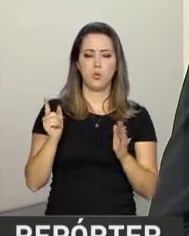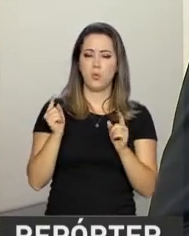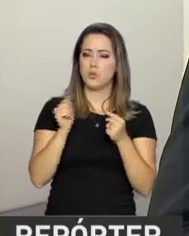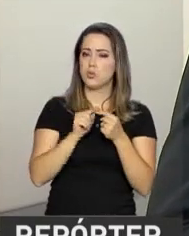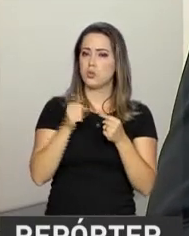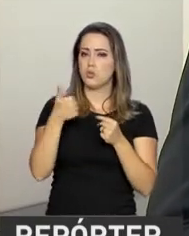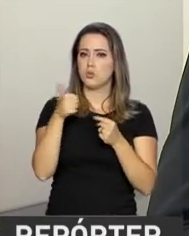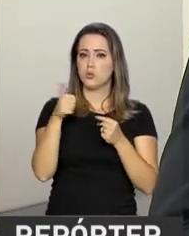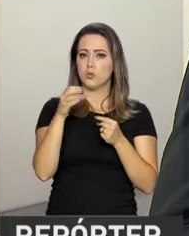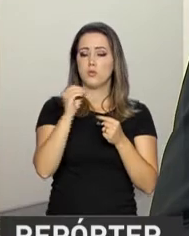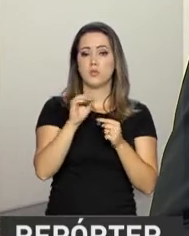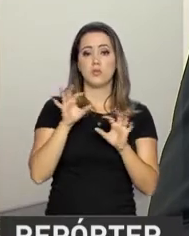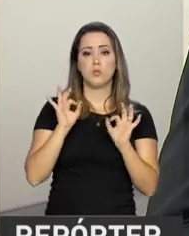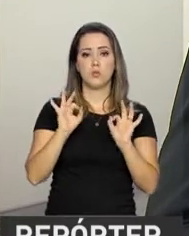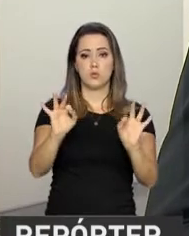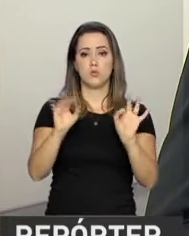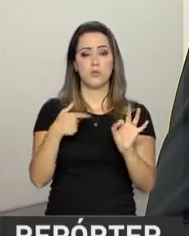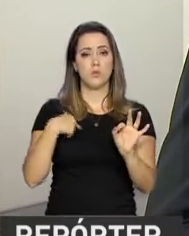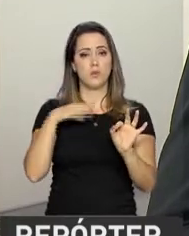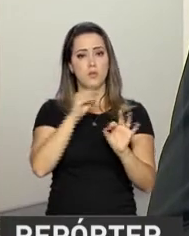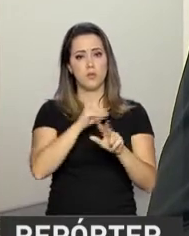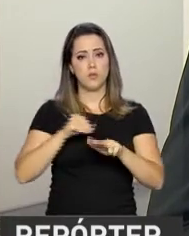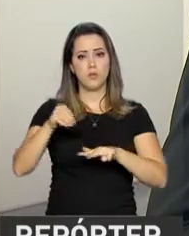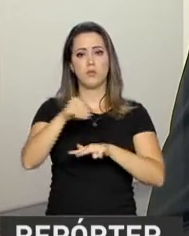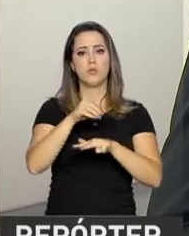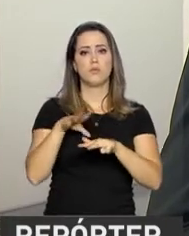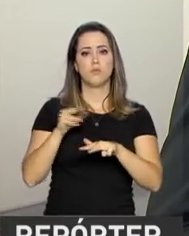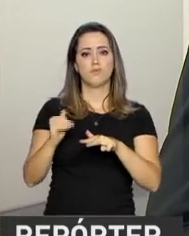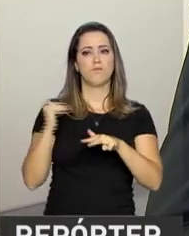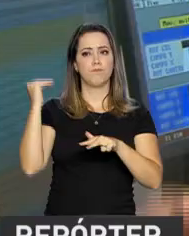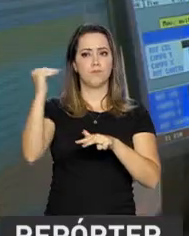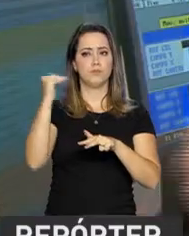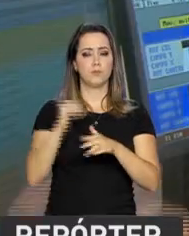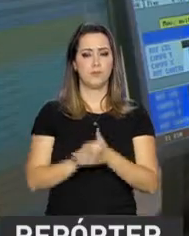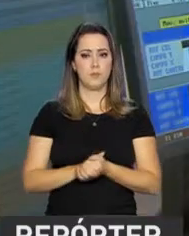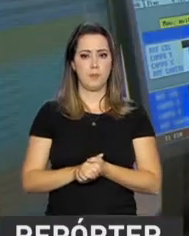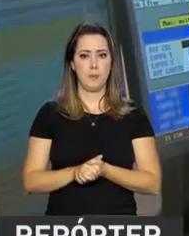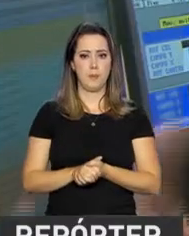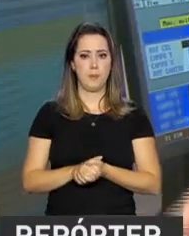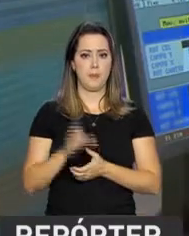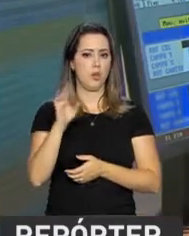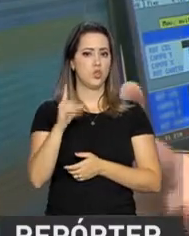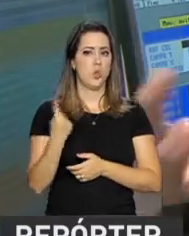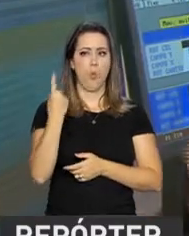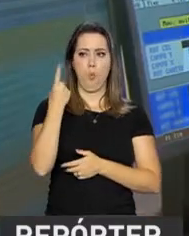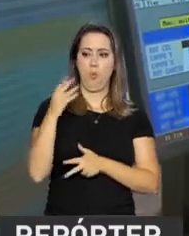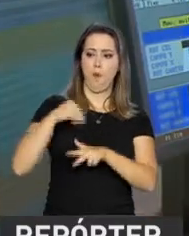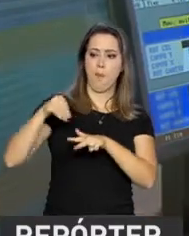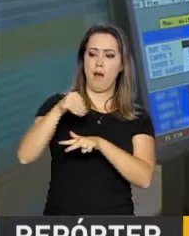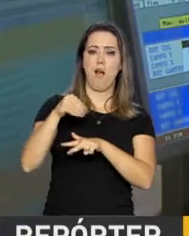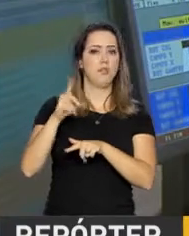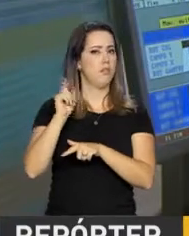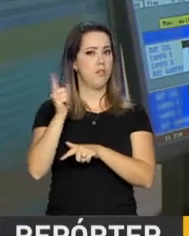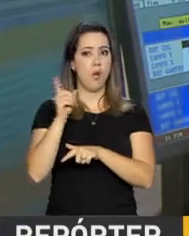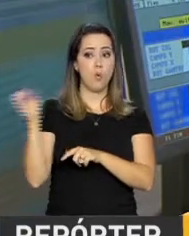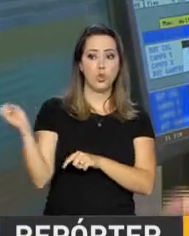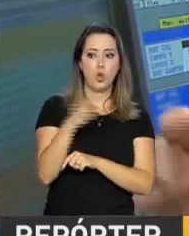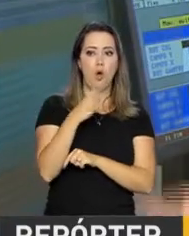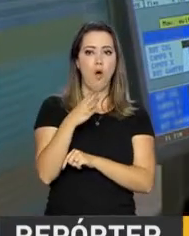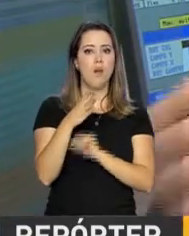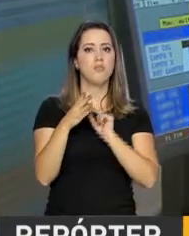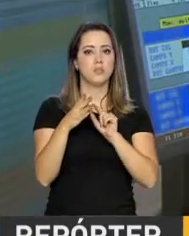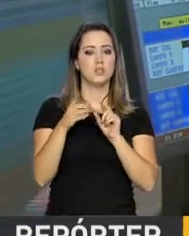110 quando o equipamento estiver funcionando com capacidade máxima nós só mais uma máquina veio uma máquina mais moderna e veio uma